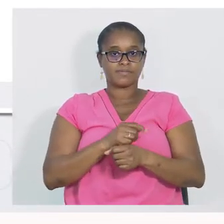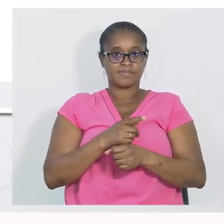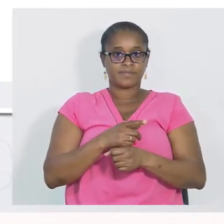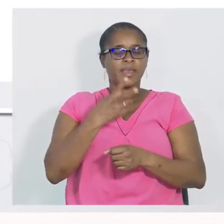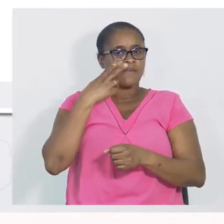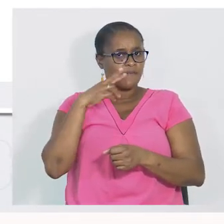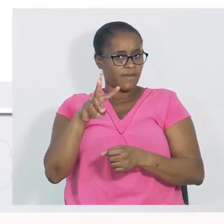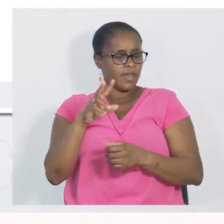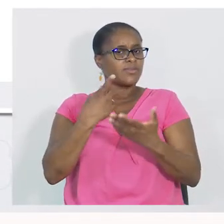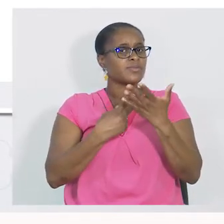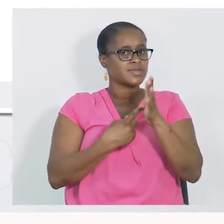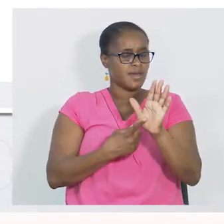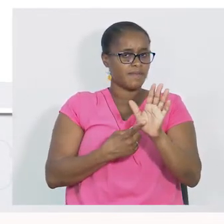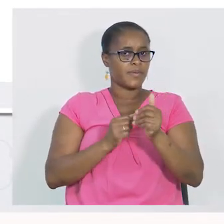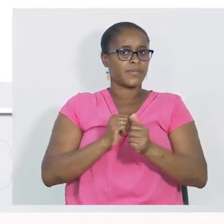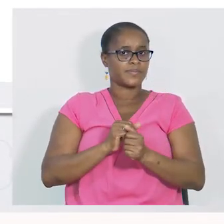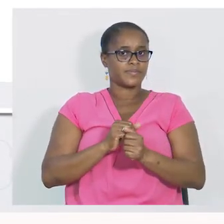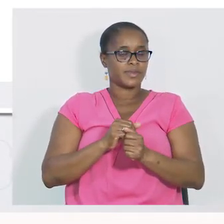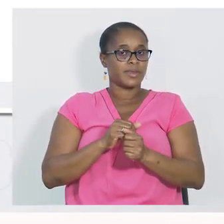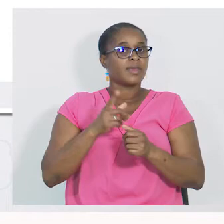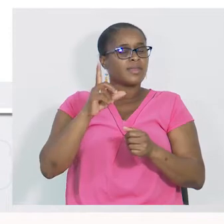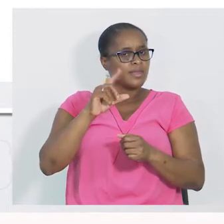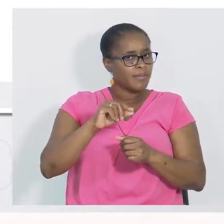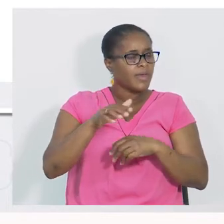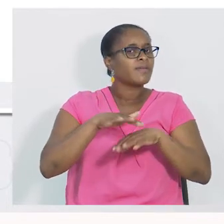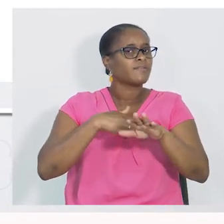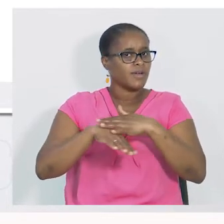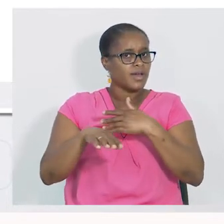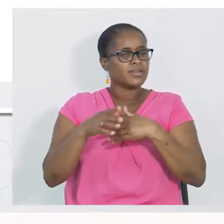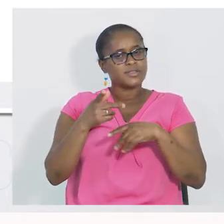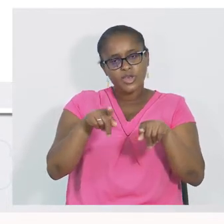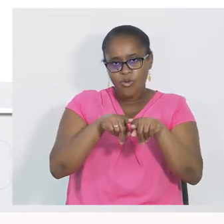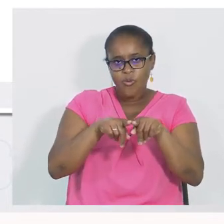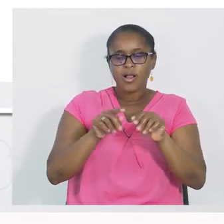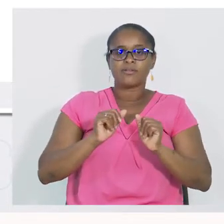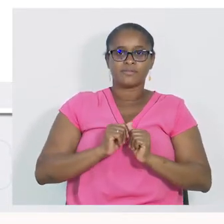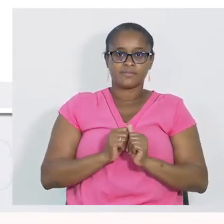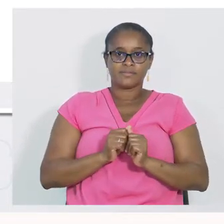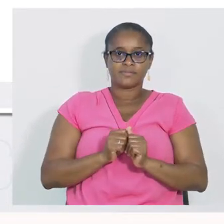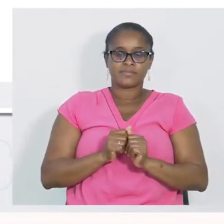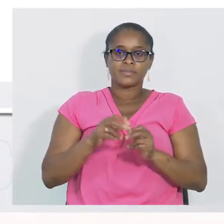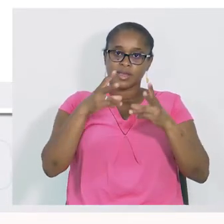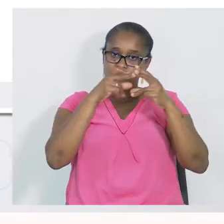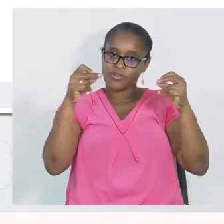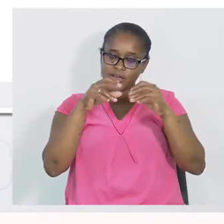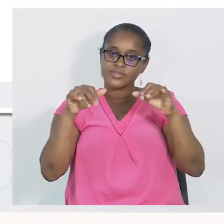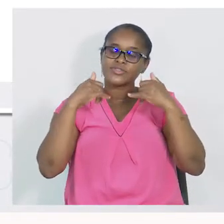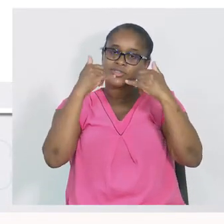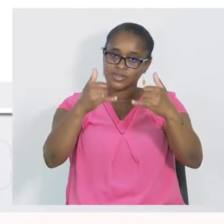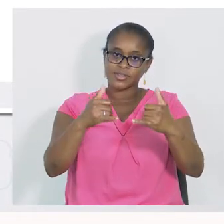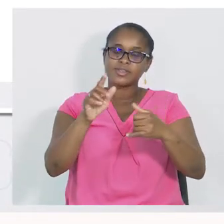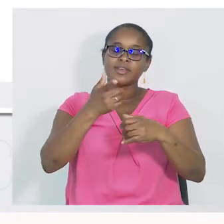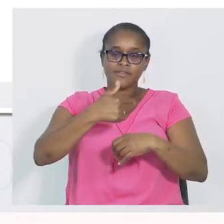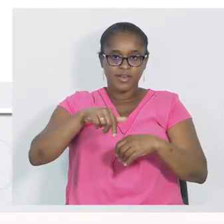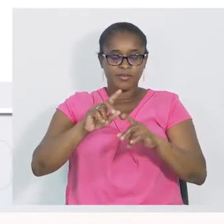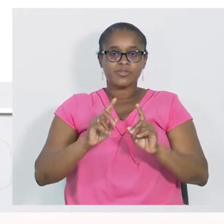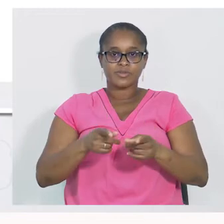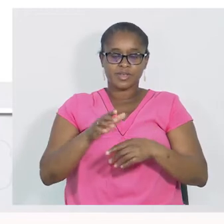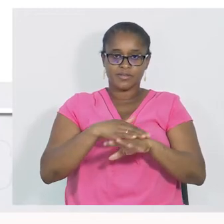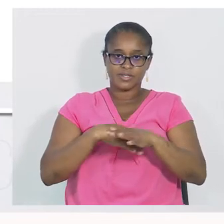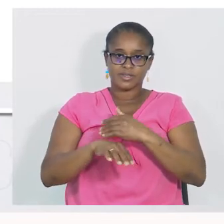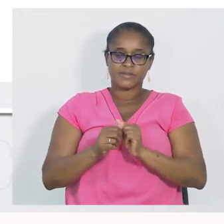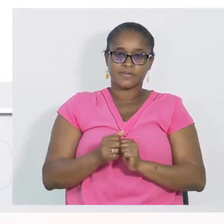demonstrativo, e vejam que são diferentes, mas que todos eles, por serem determinantes, são utilizados antes dos